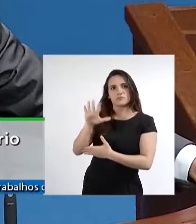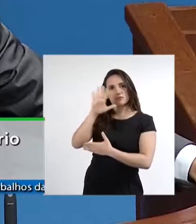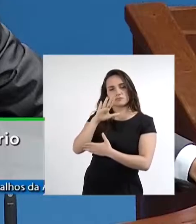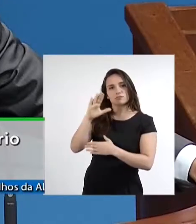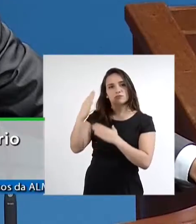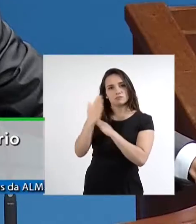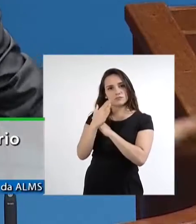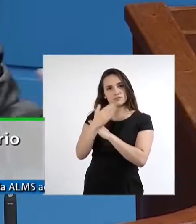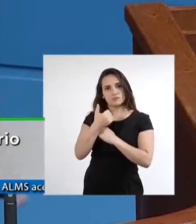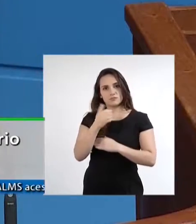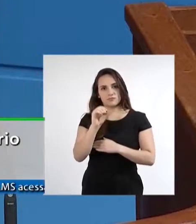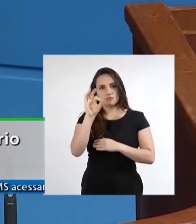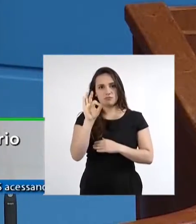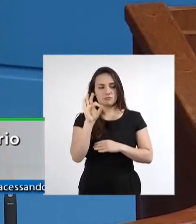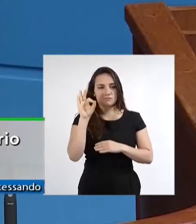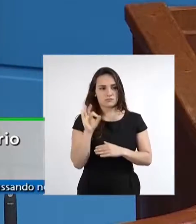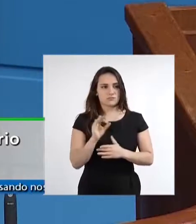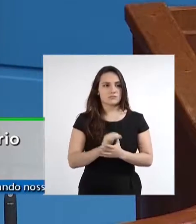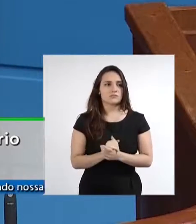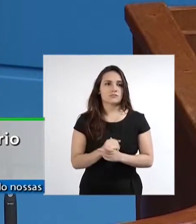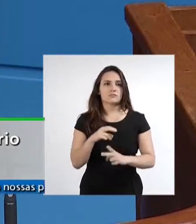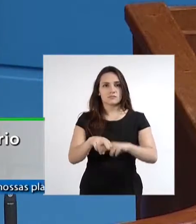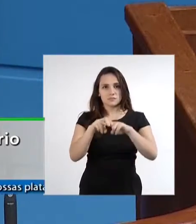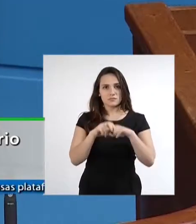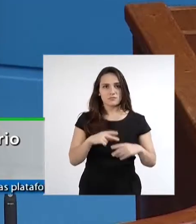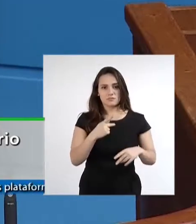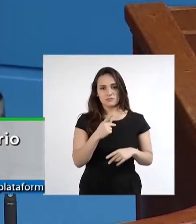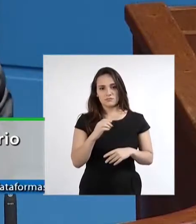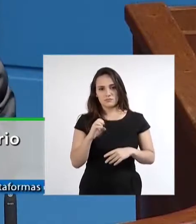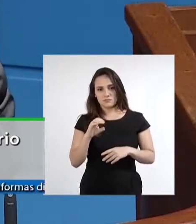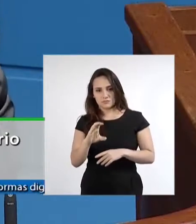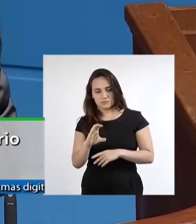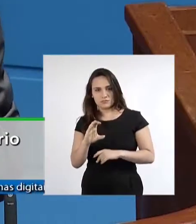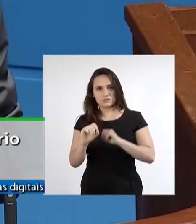10%. Então, esta PEC